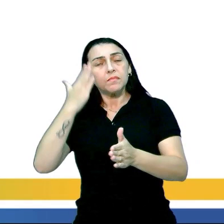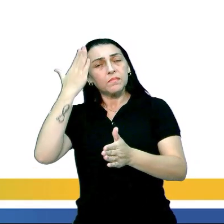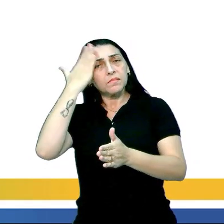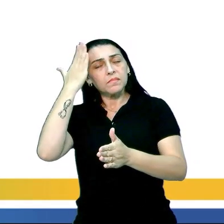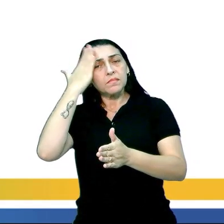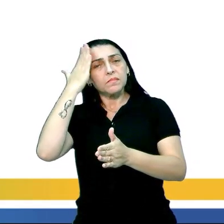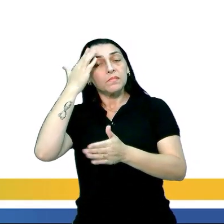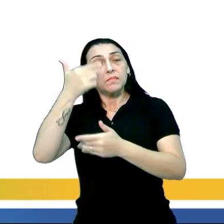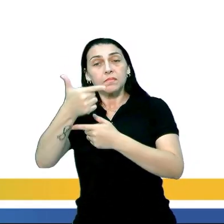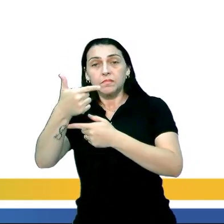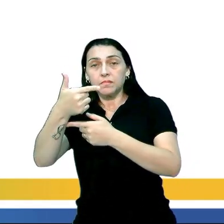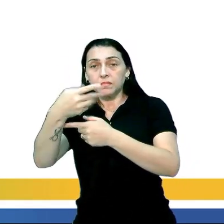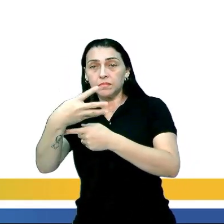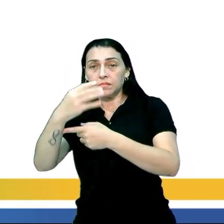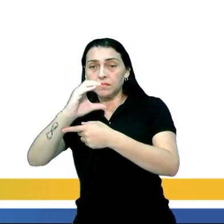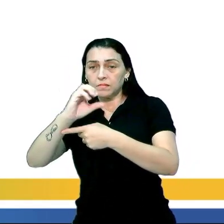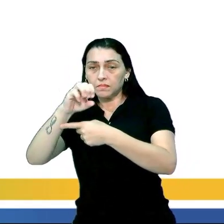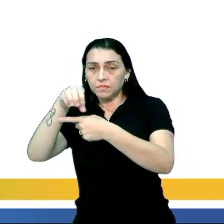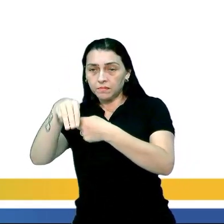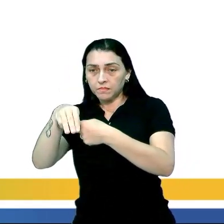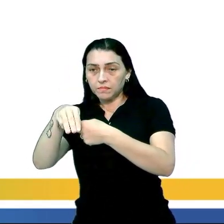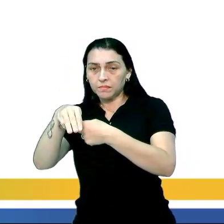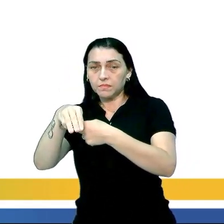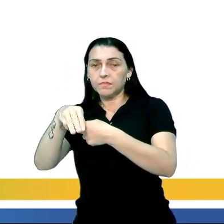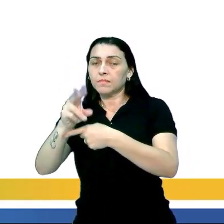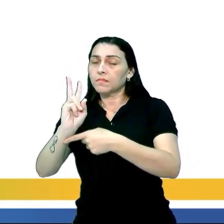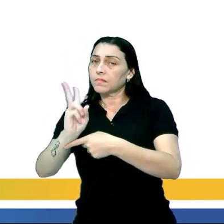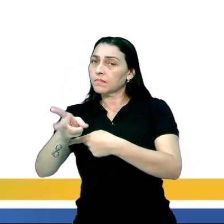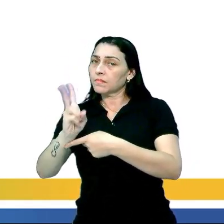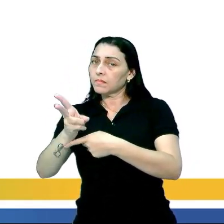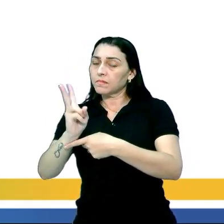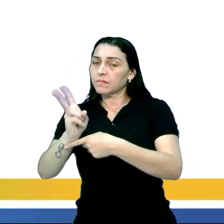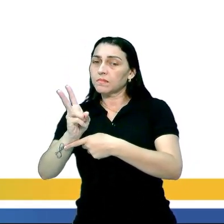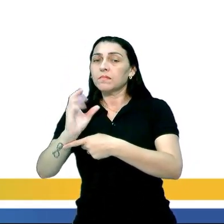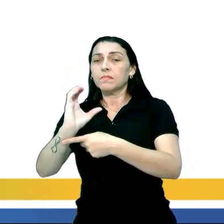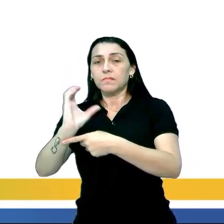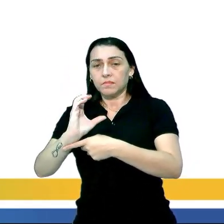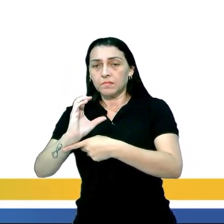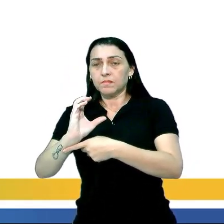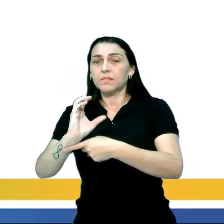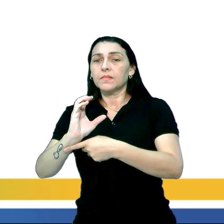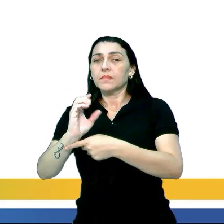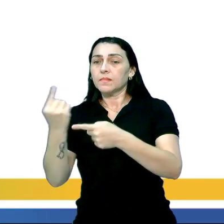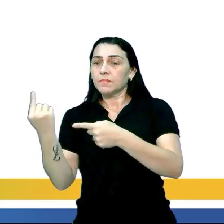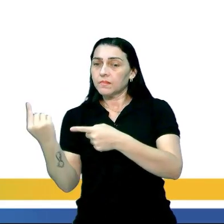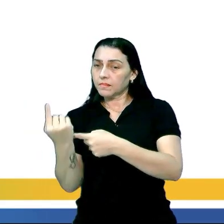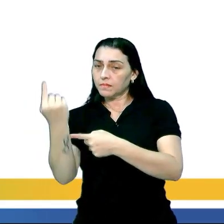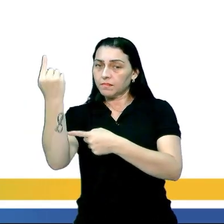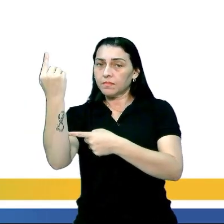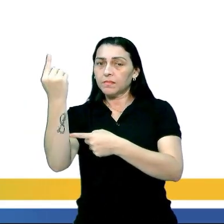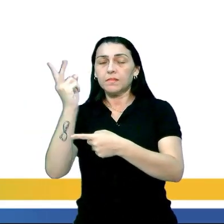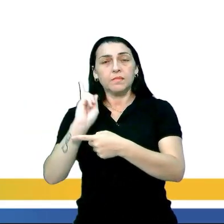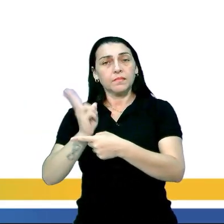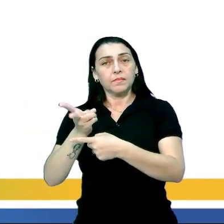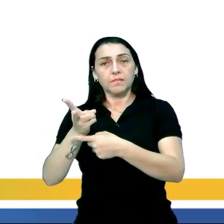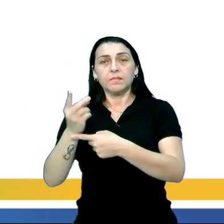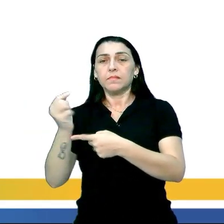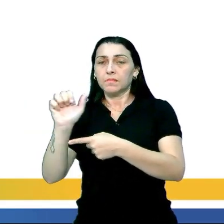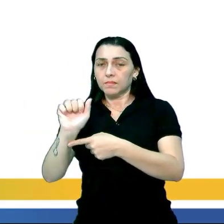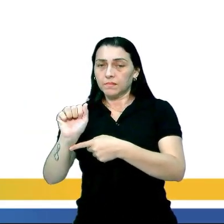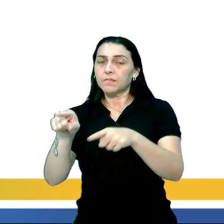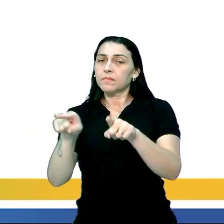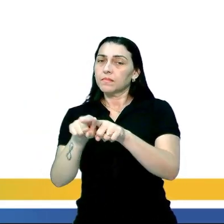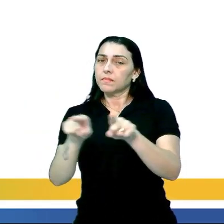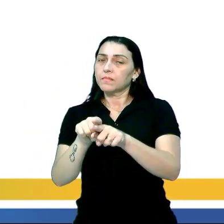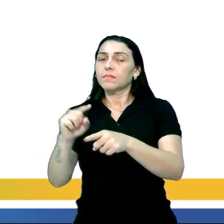que esses 24 centímetros vai ser a mesma medida de C, pois é a altura, e é a mesma medida de A,